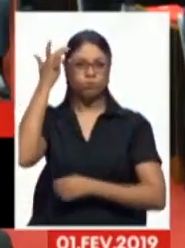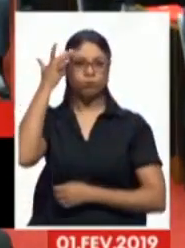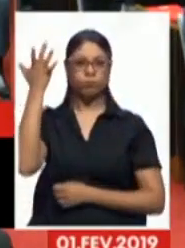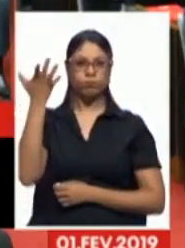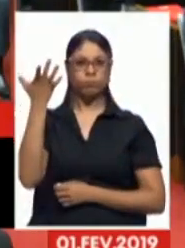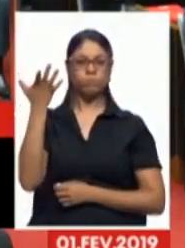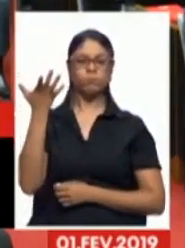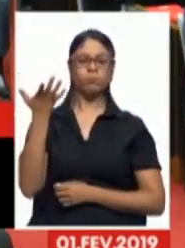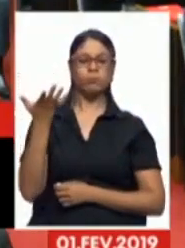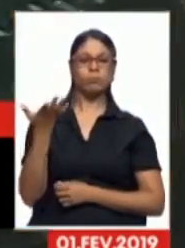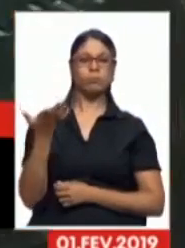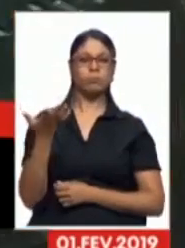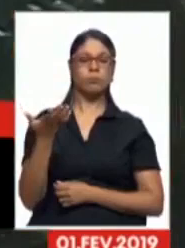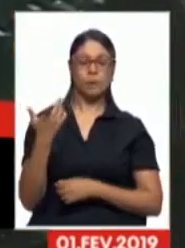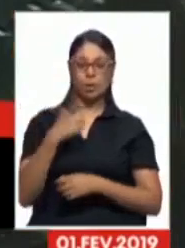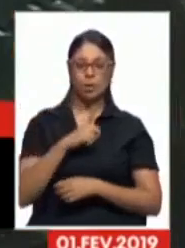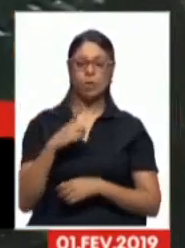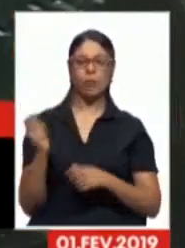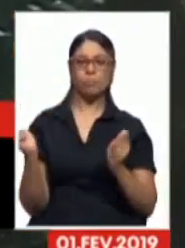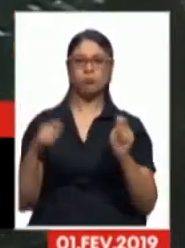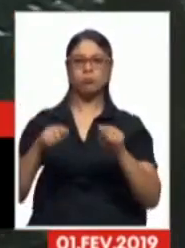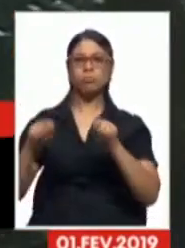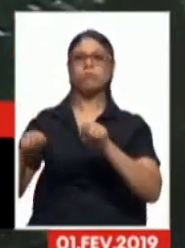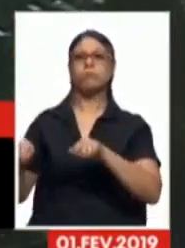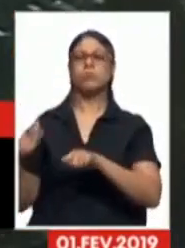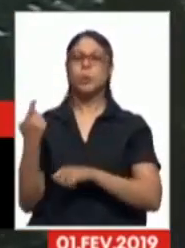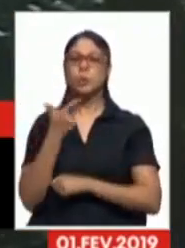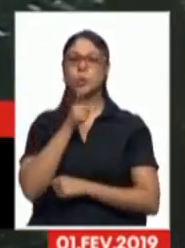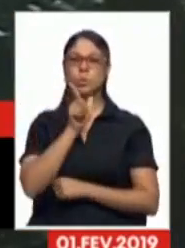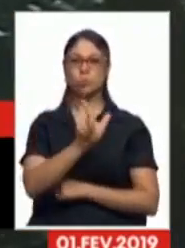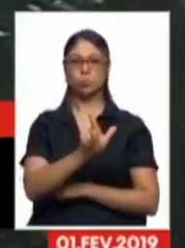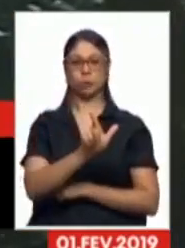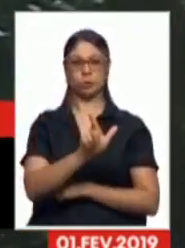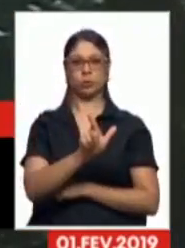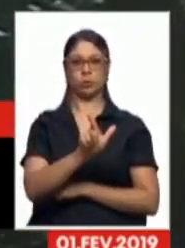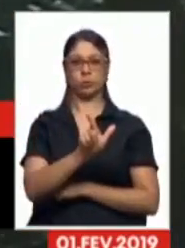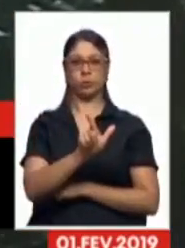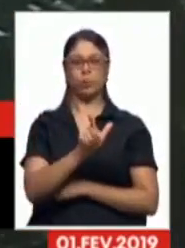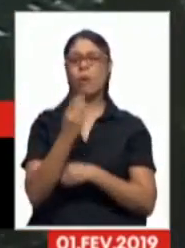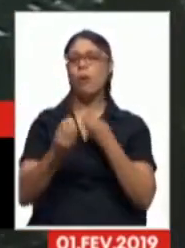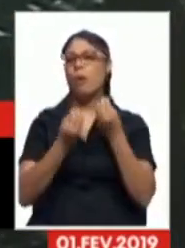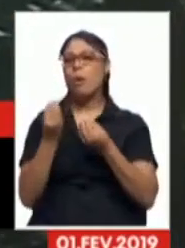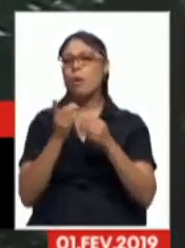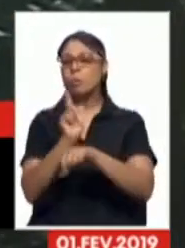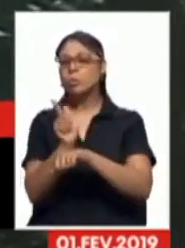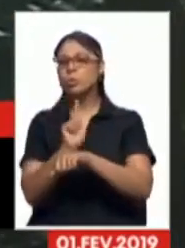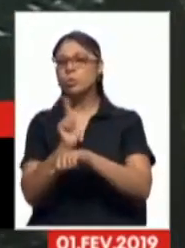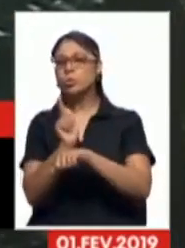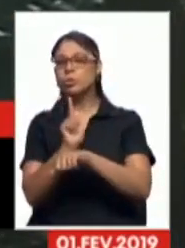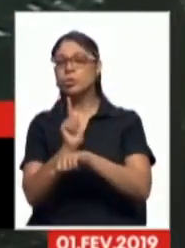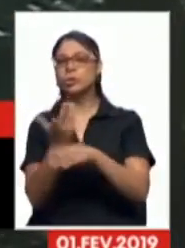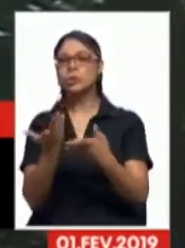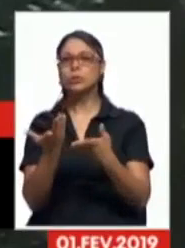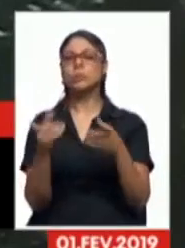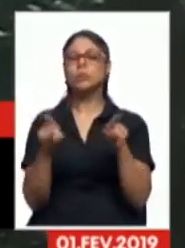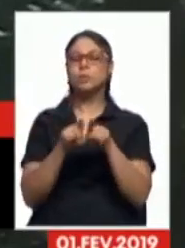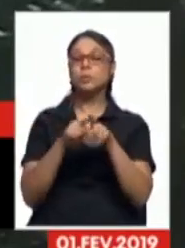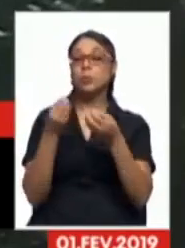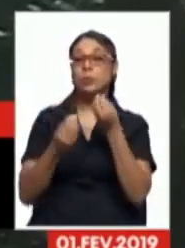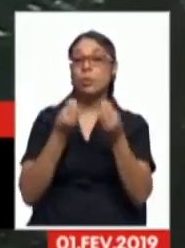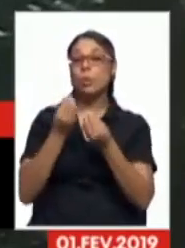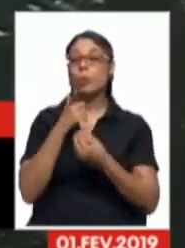as condições para realizarmos uma nova forma de gestão e uma nova maneira